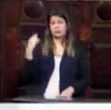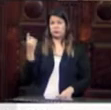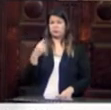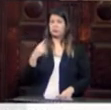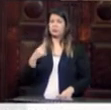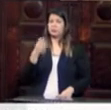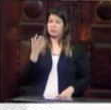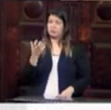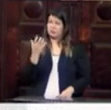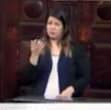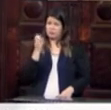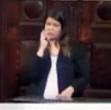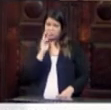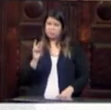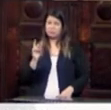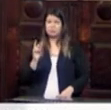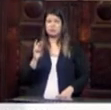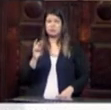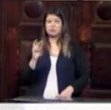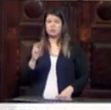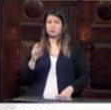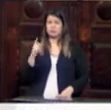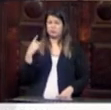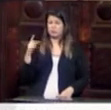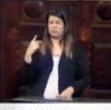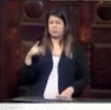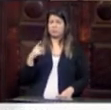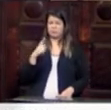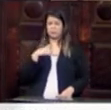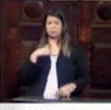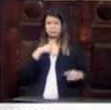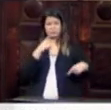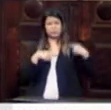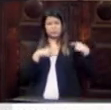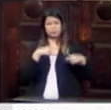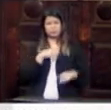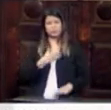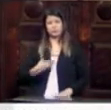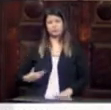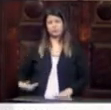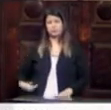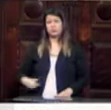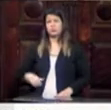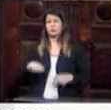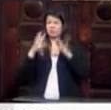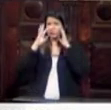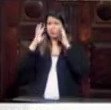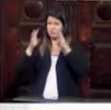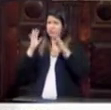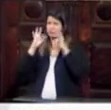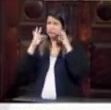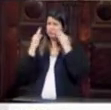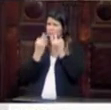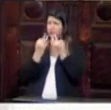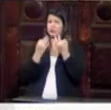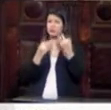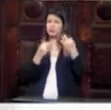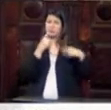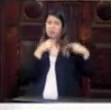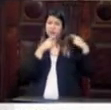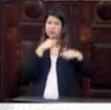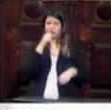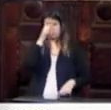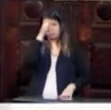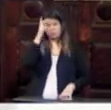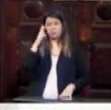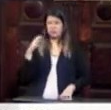serem vistas, recebidas e que tenham políticas públicas de atendimento a essas famílias e política pública para que novas famílias não